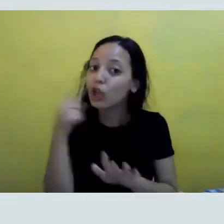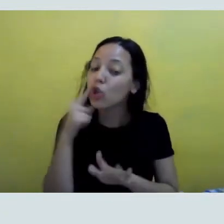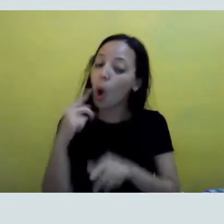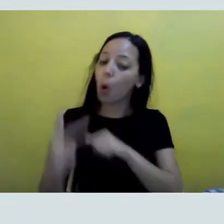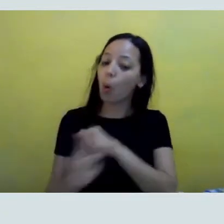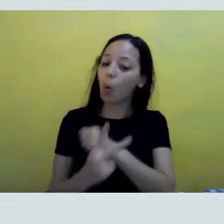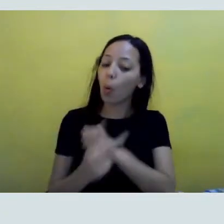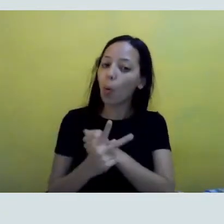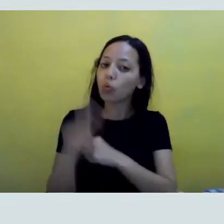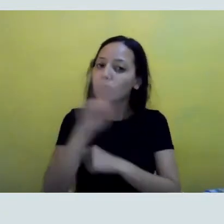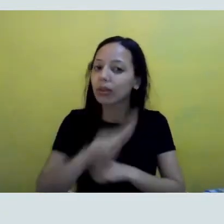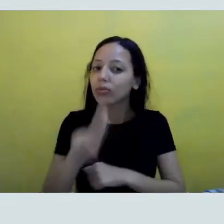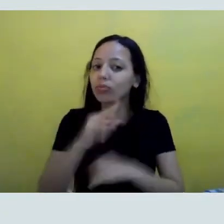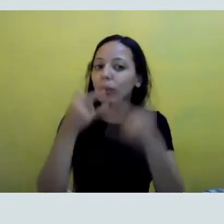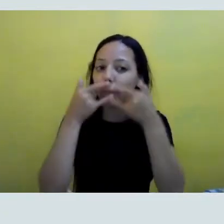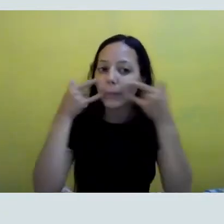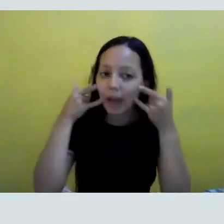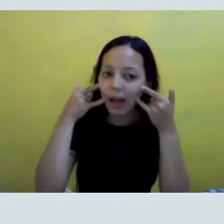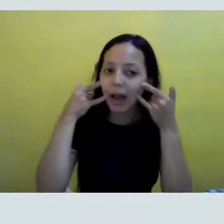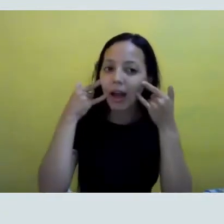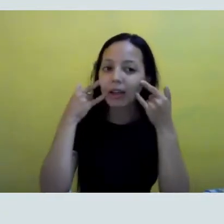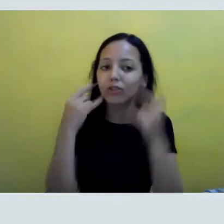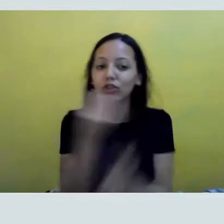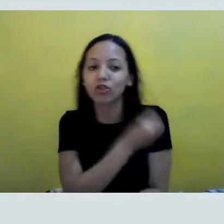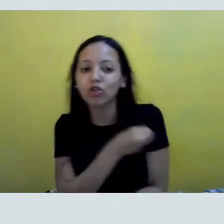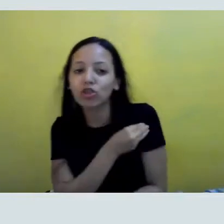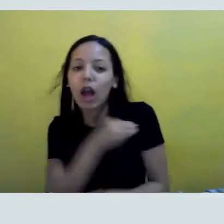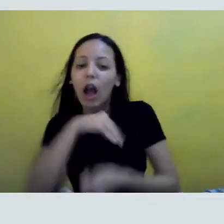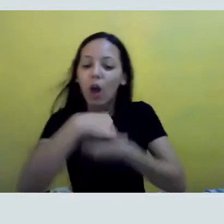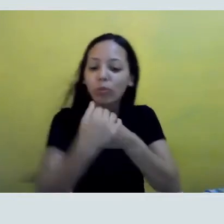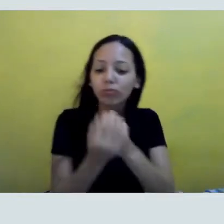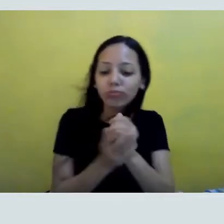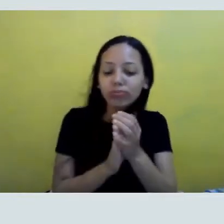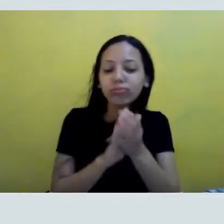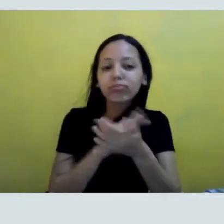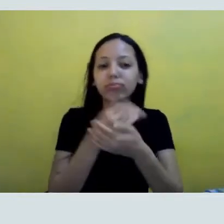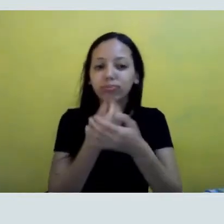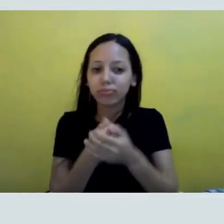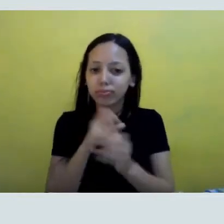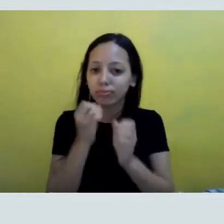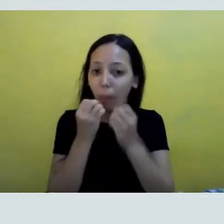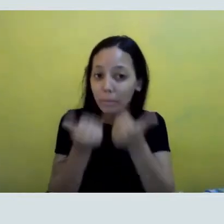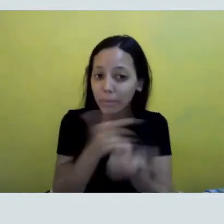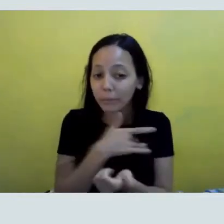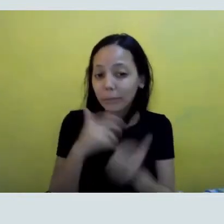usem máscara, higienizem as mãos, quem puder. Fiquem bem.